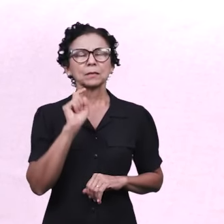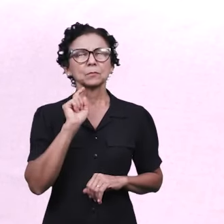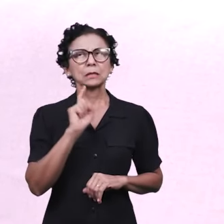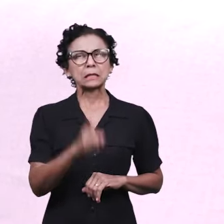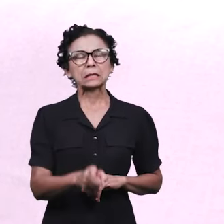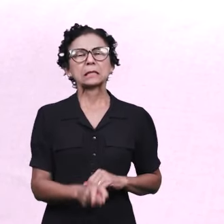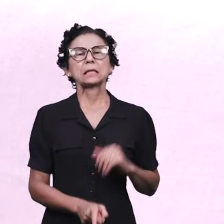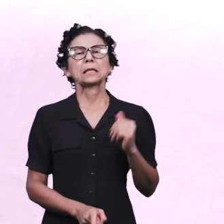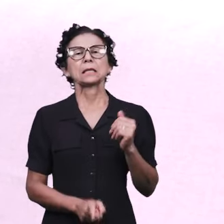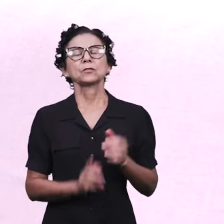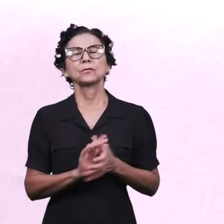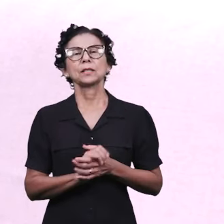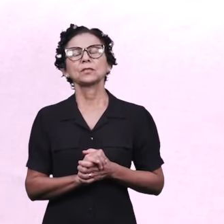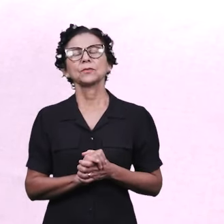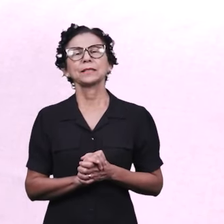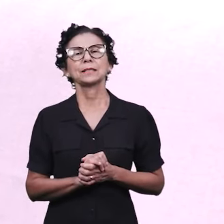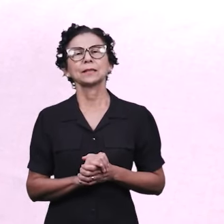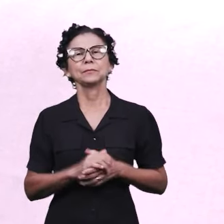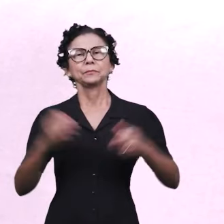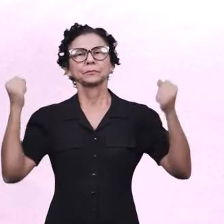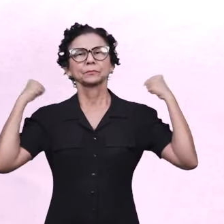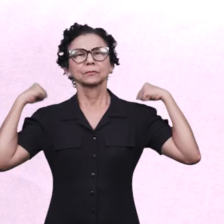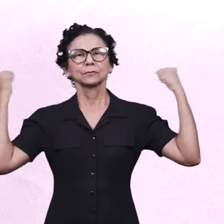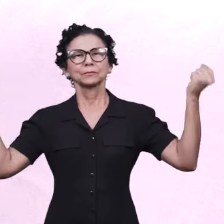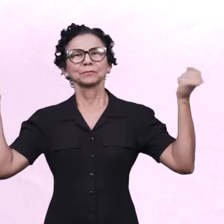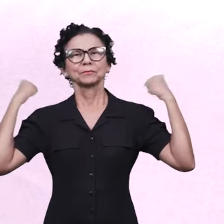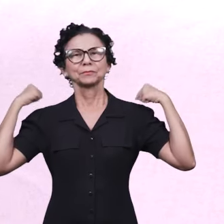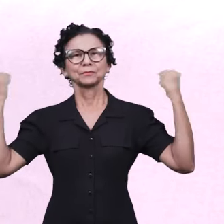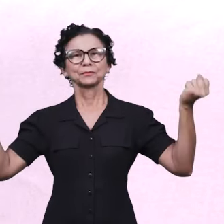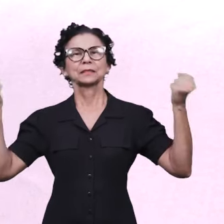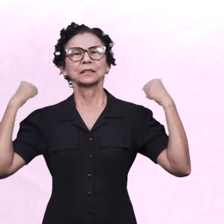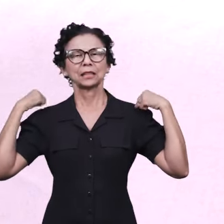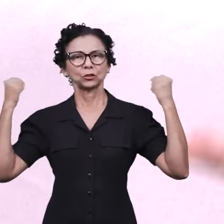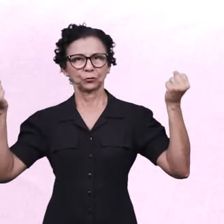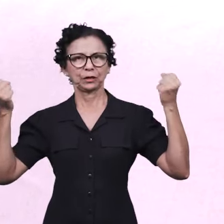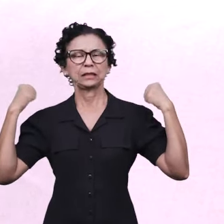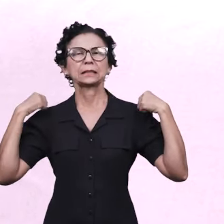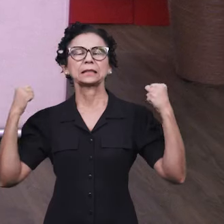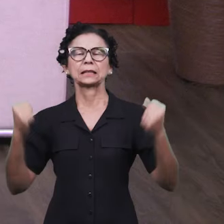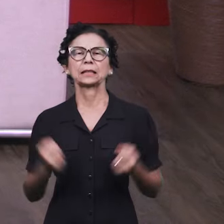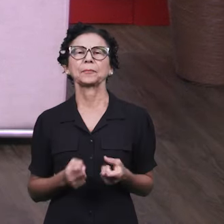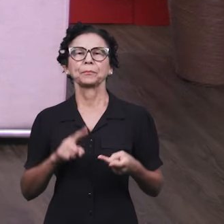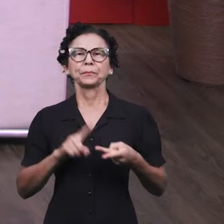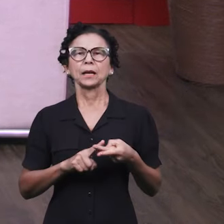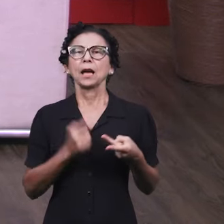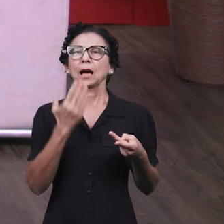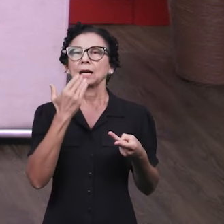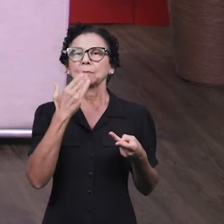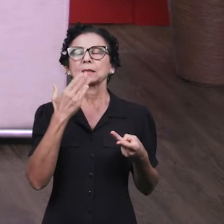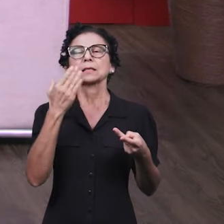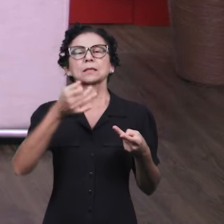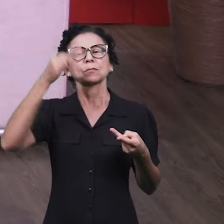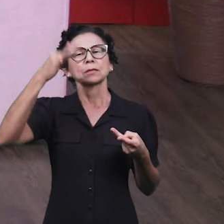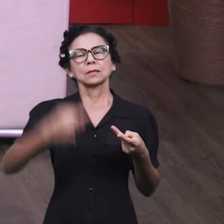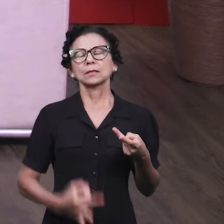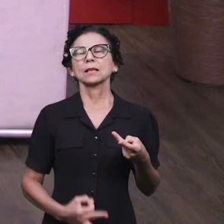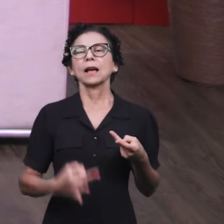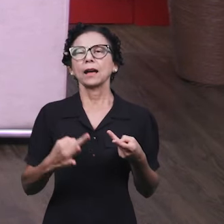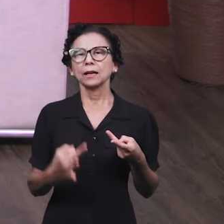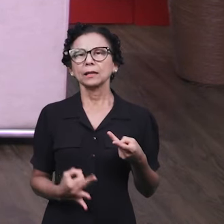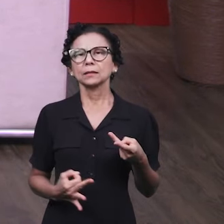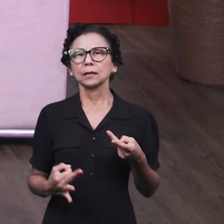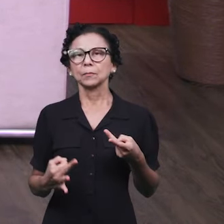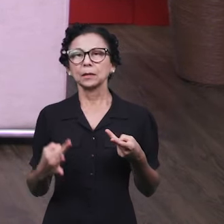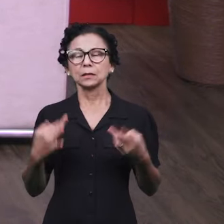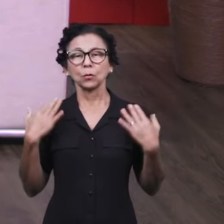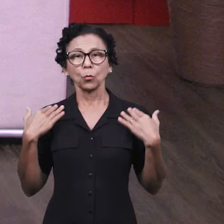físicas da forma correta e às vezes até mesmo de forma intensa e alimentação cor e Alimentação adequada eh em algumas